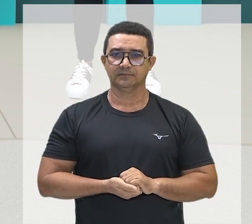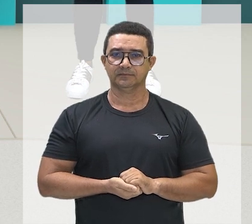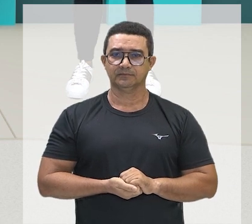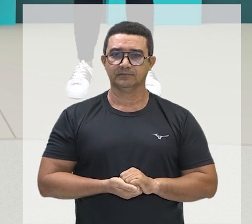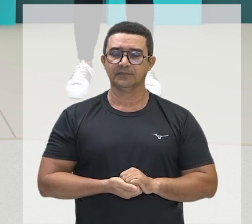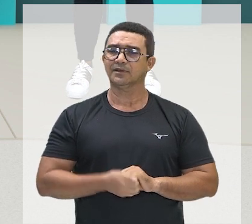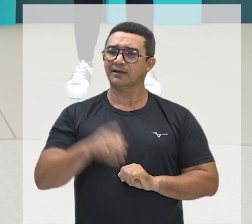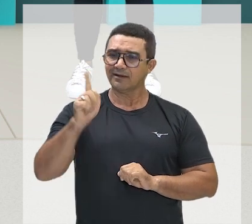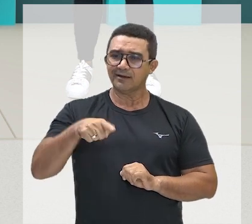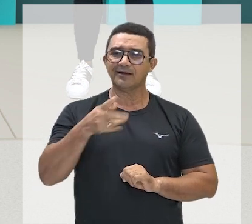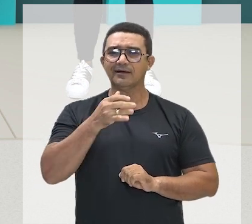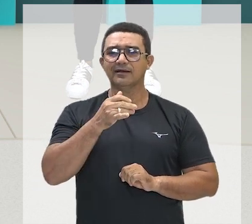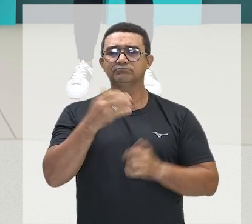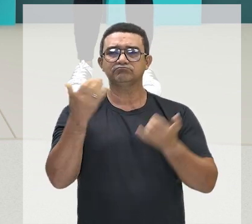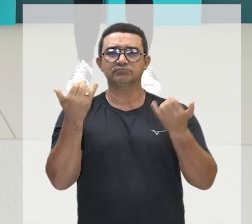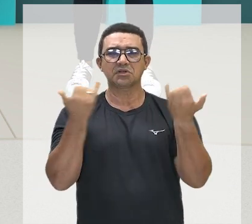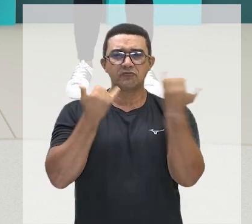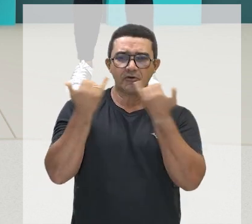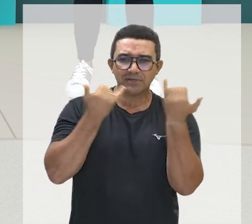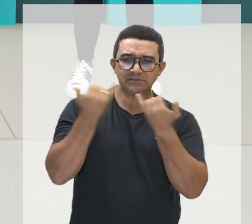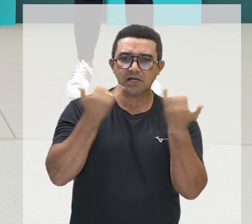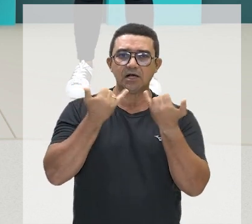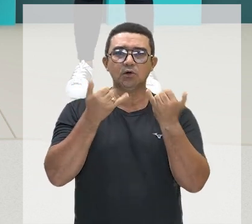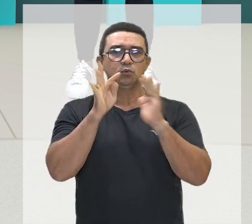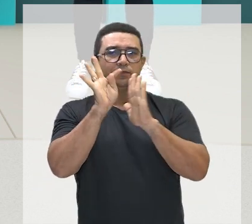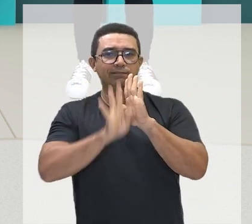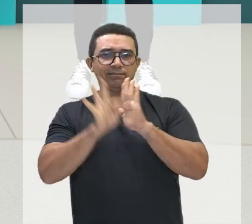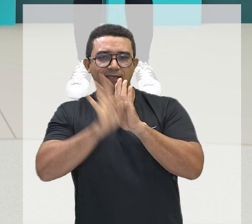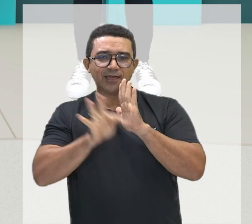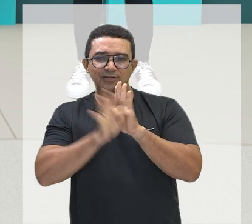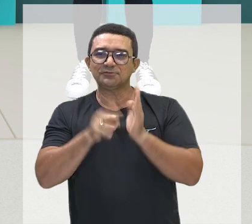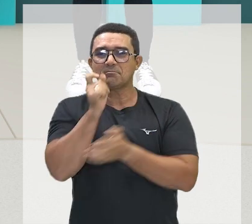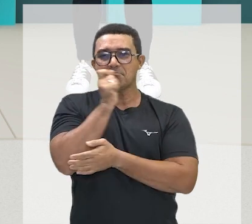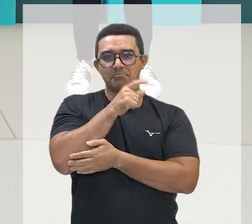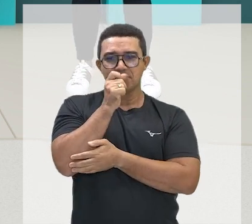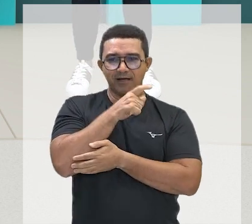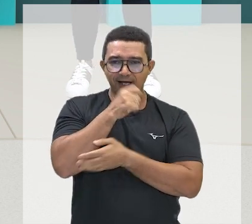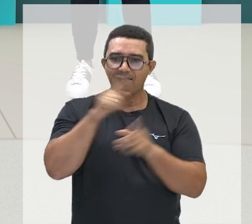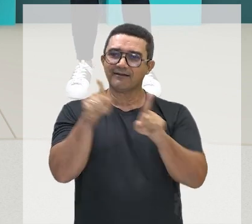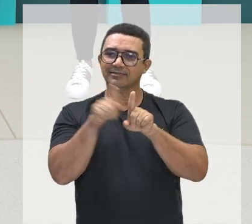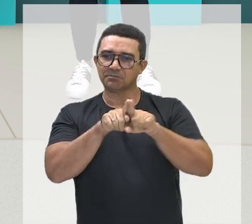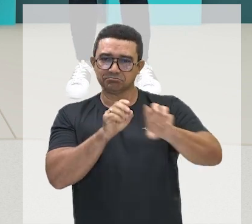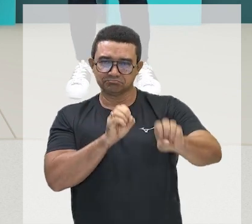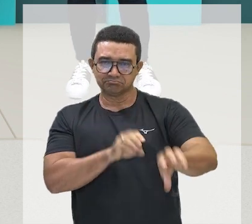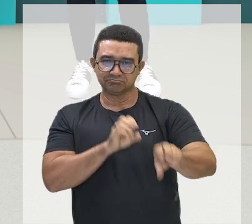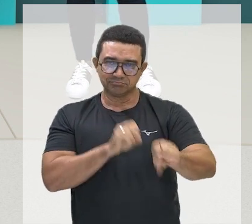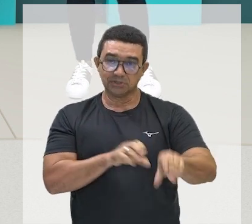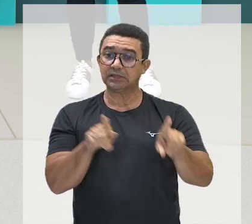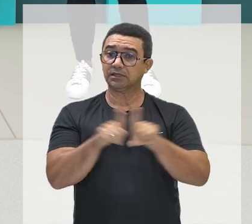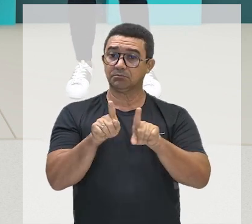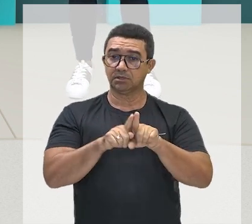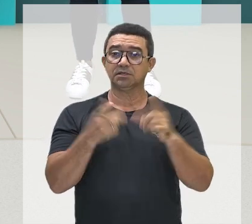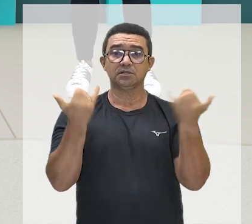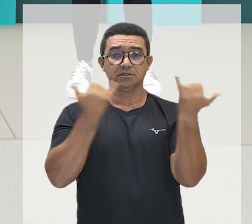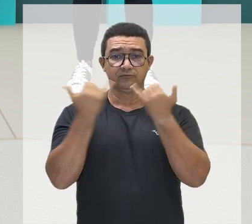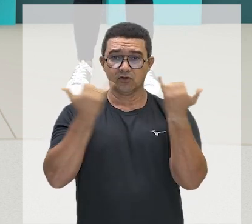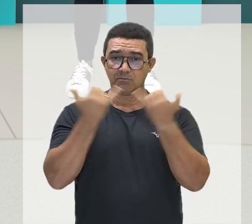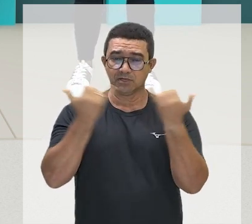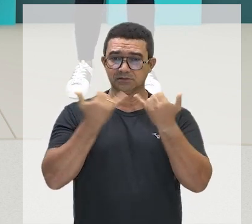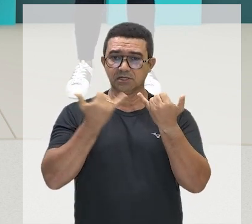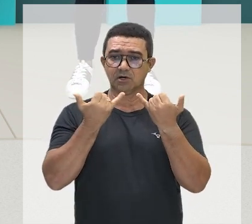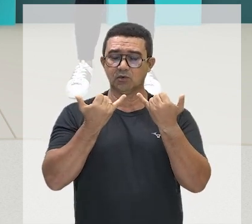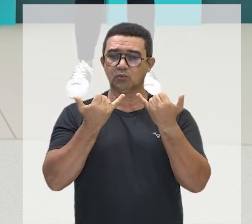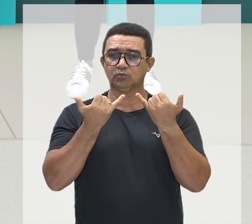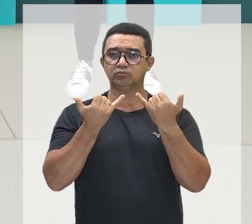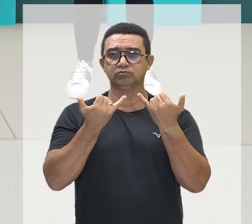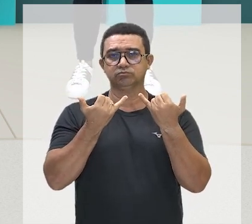informações, textos de entretenimento, de educação, de informação publicado em